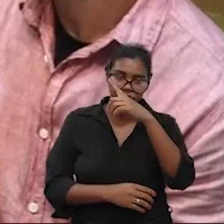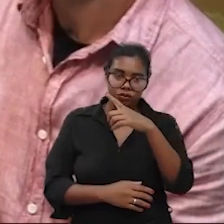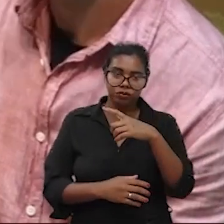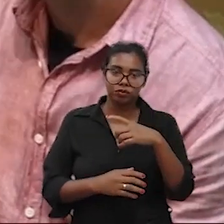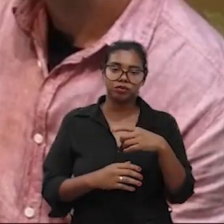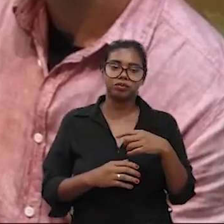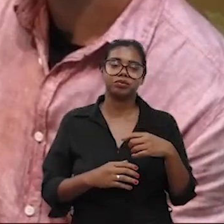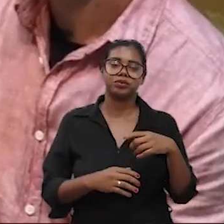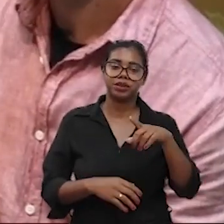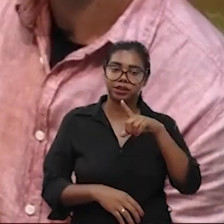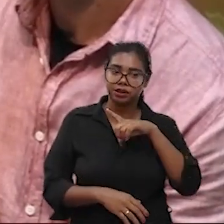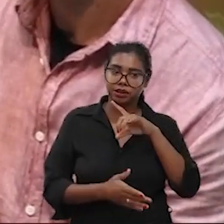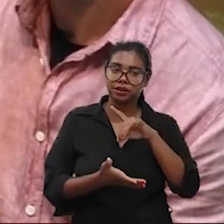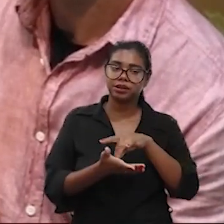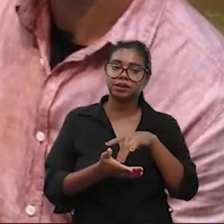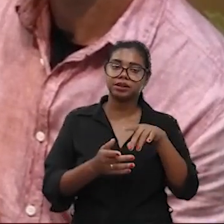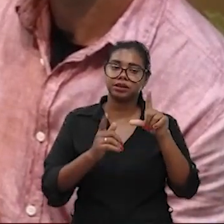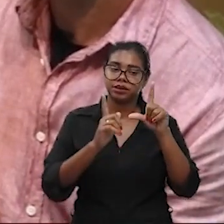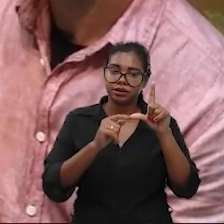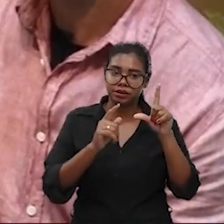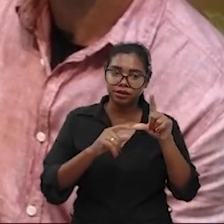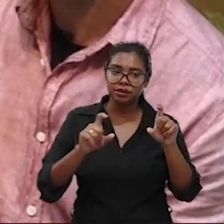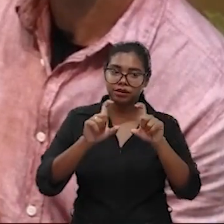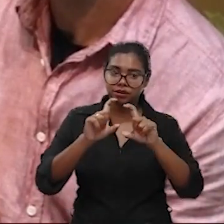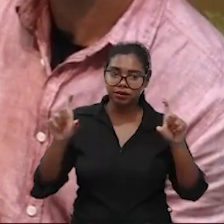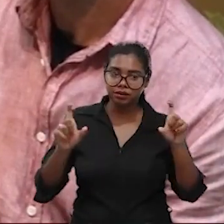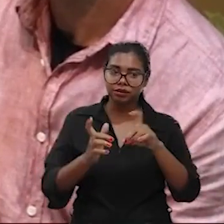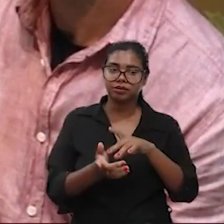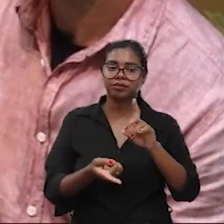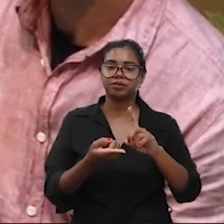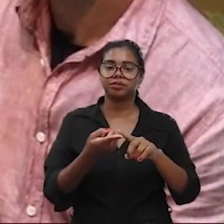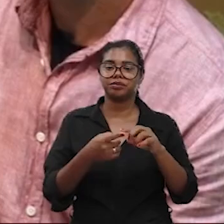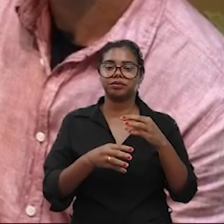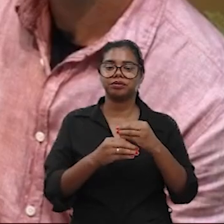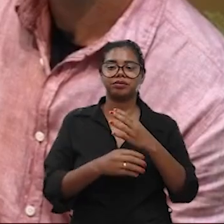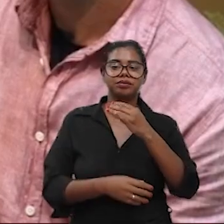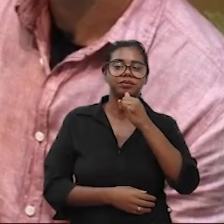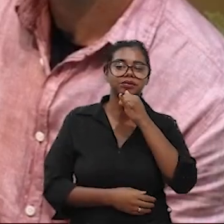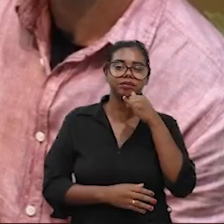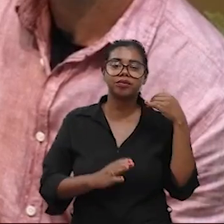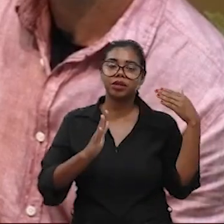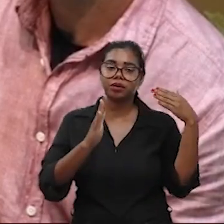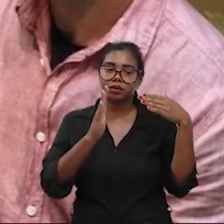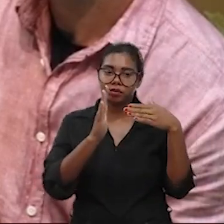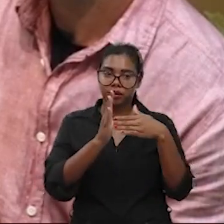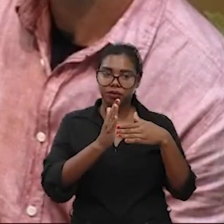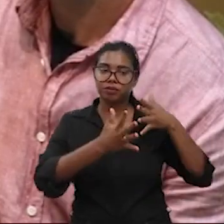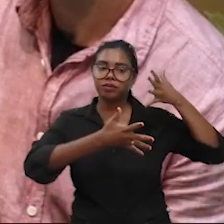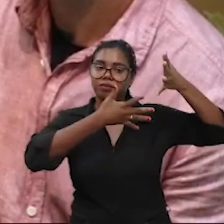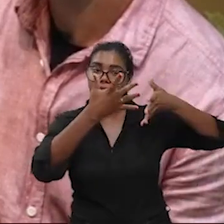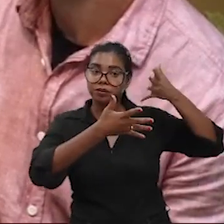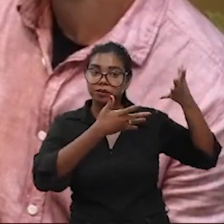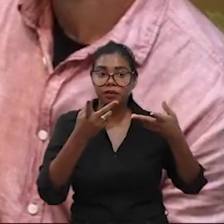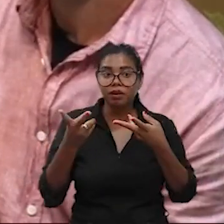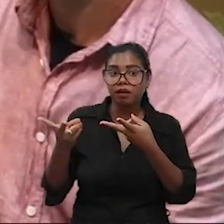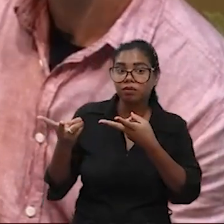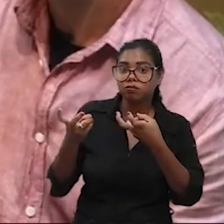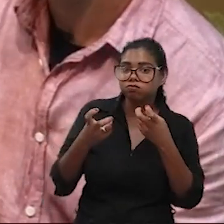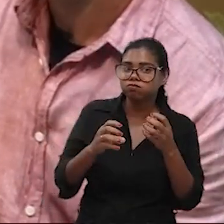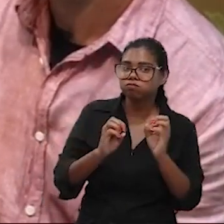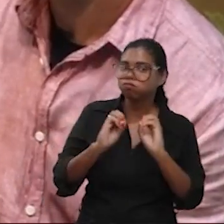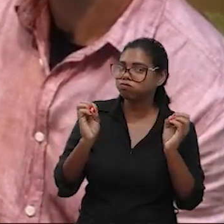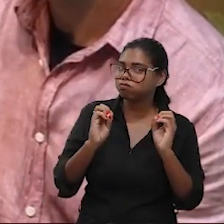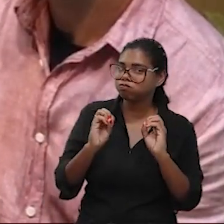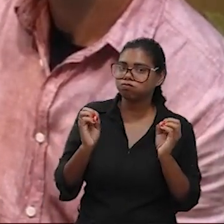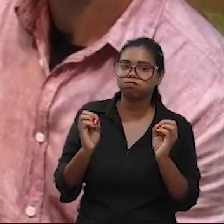possui. Né? Até porque, quando da última vez que eu sinalizei, eu percebi que não tinha nada quando a gente vai fazer